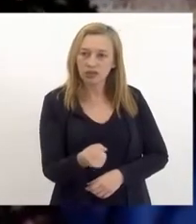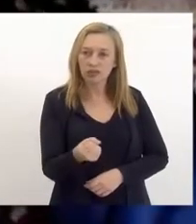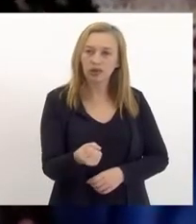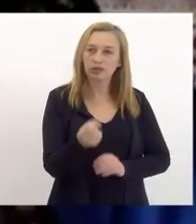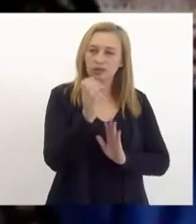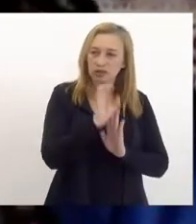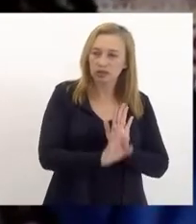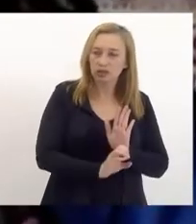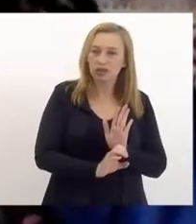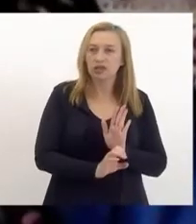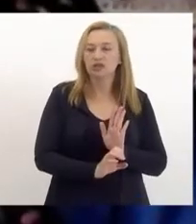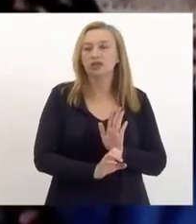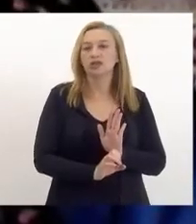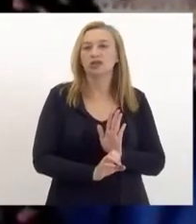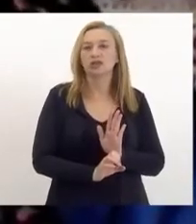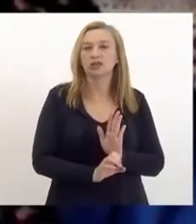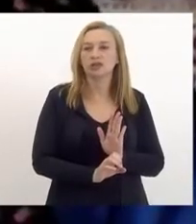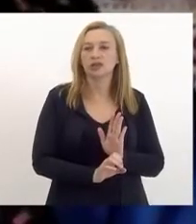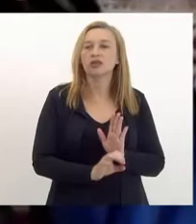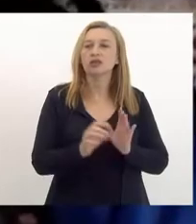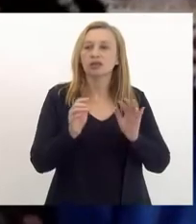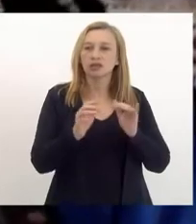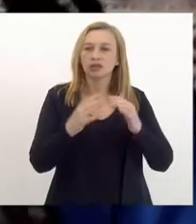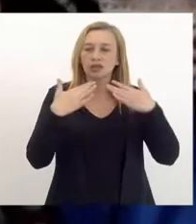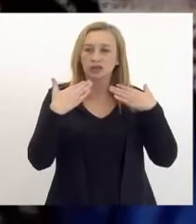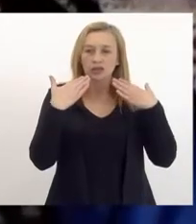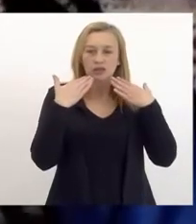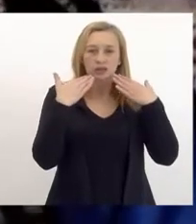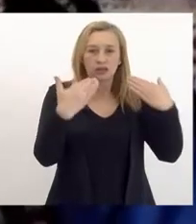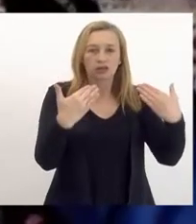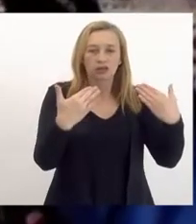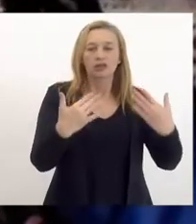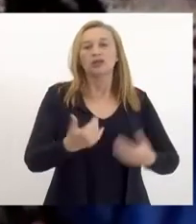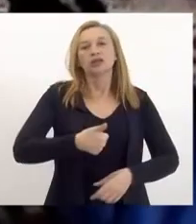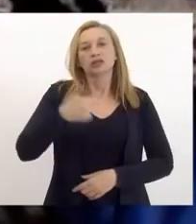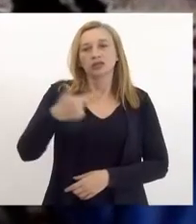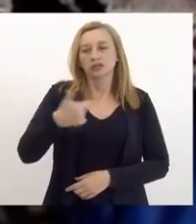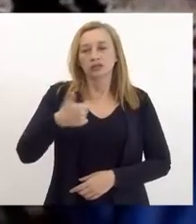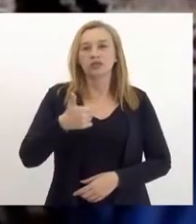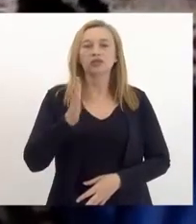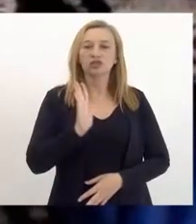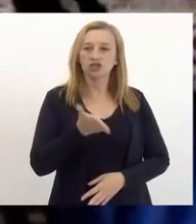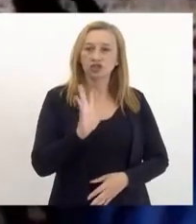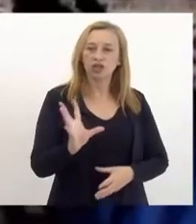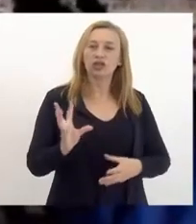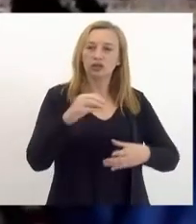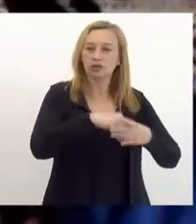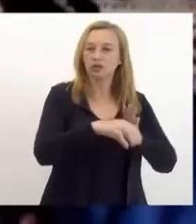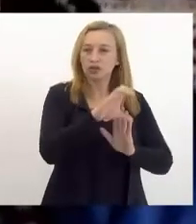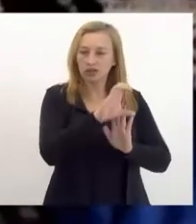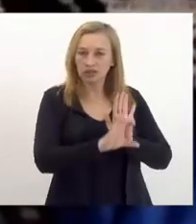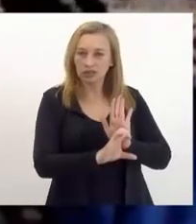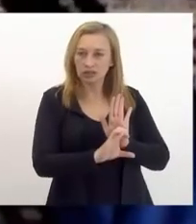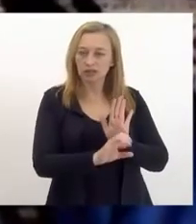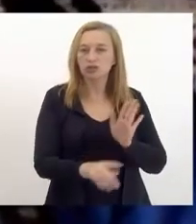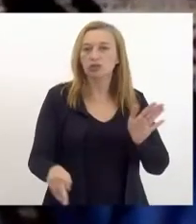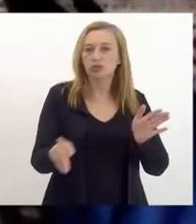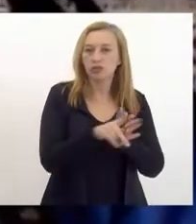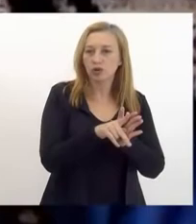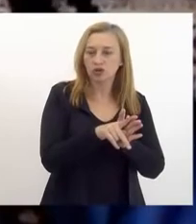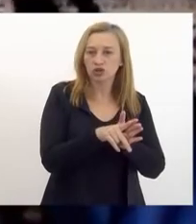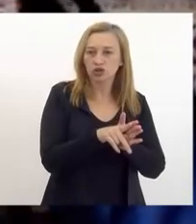emendas, fazermos essa audiência, a segunda audiência pública, já inserindo as emendas no